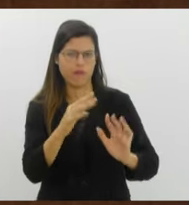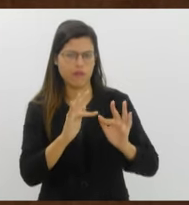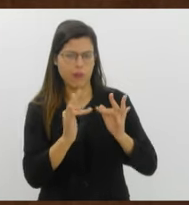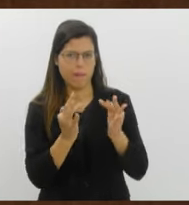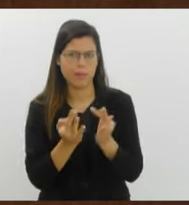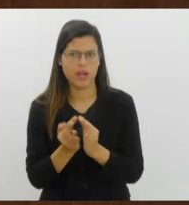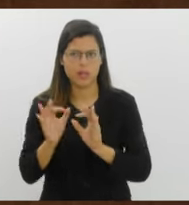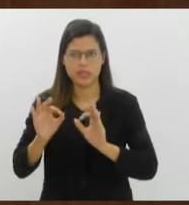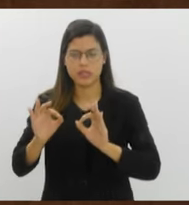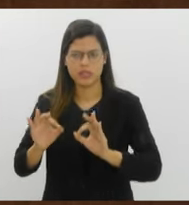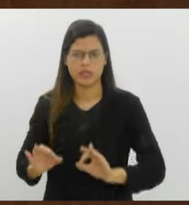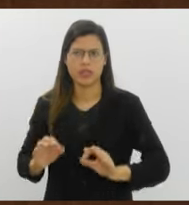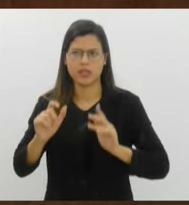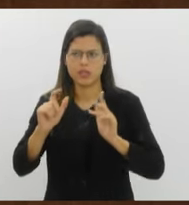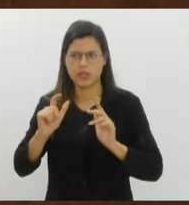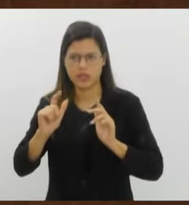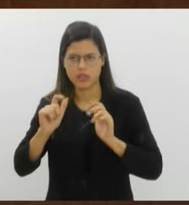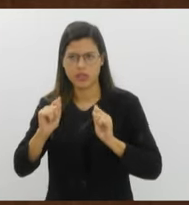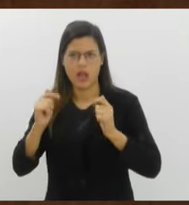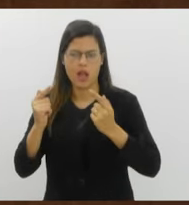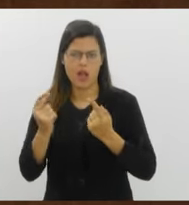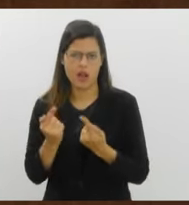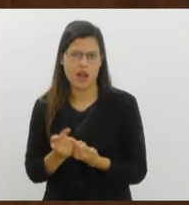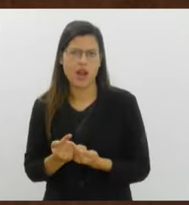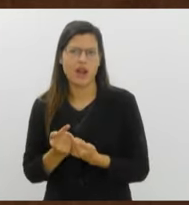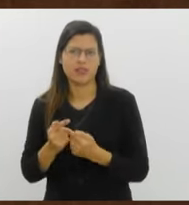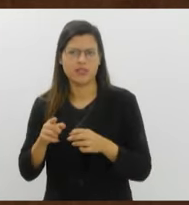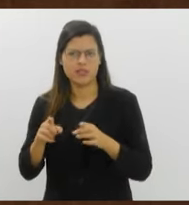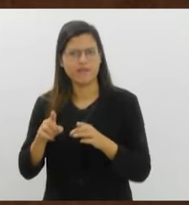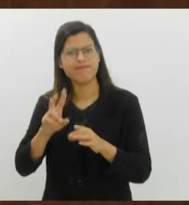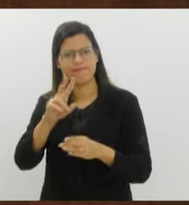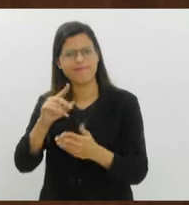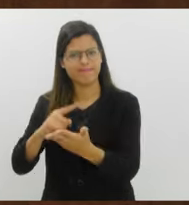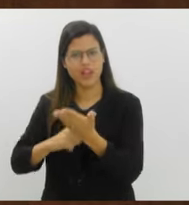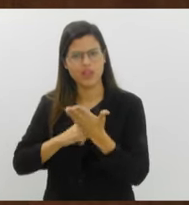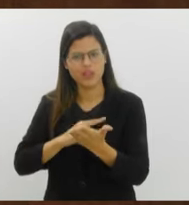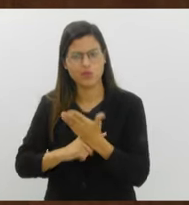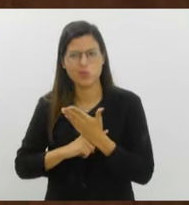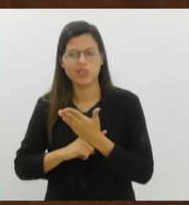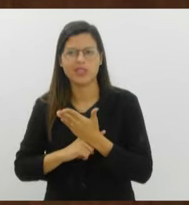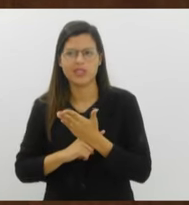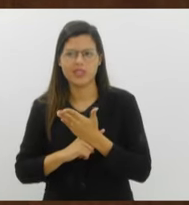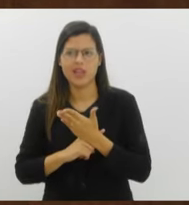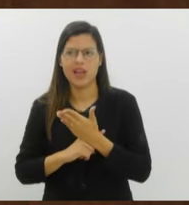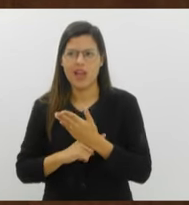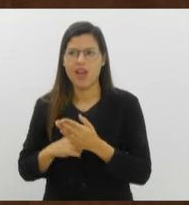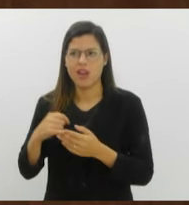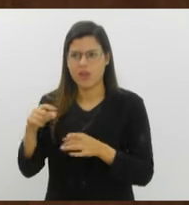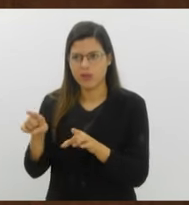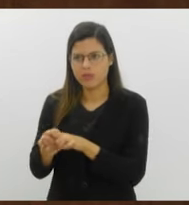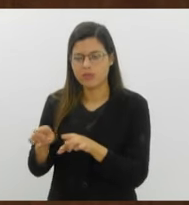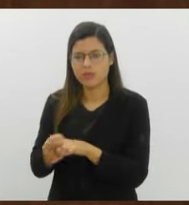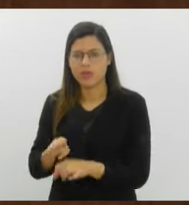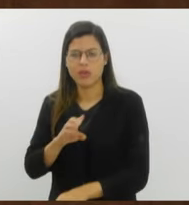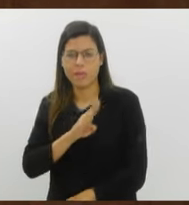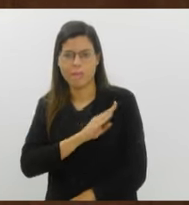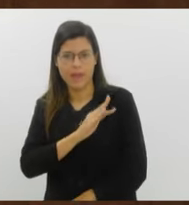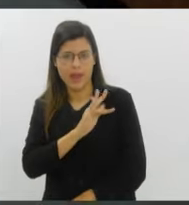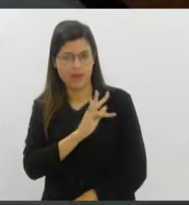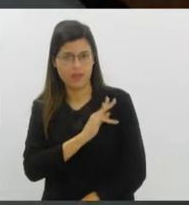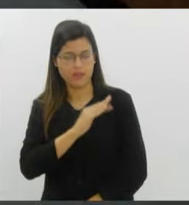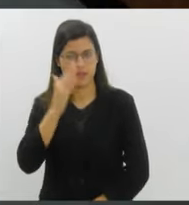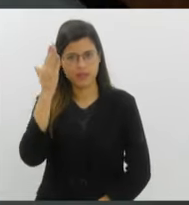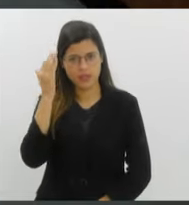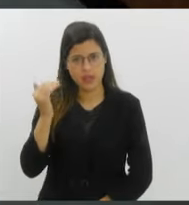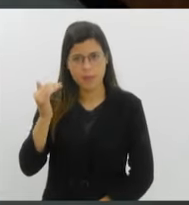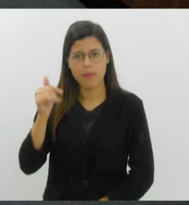ganha um homem de grande envergadura e estará lutando pelo interior. Eu que sou da Baixada Fluminense, sabemos às vezes o quanto é